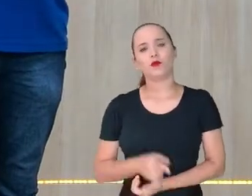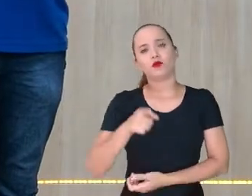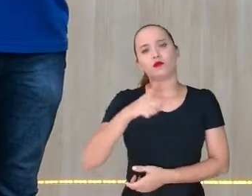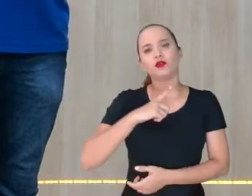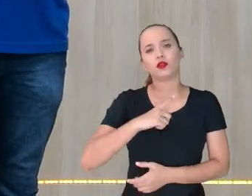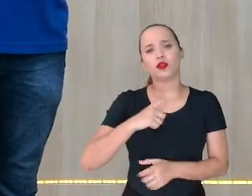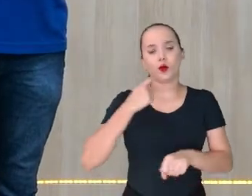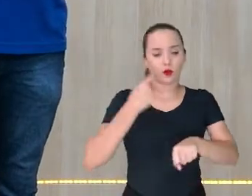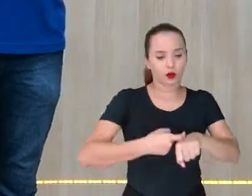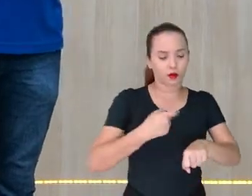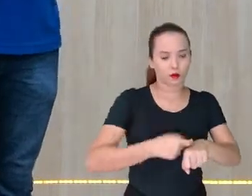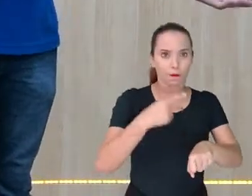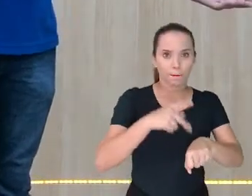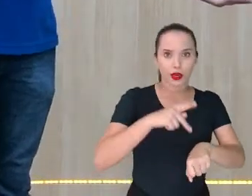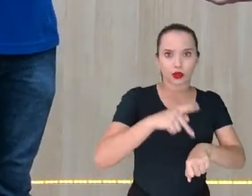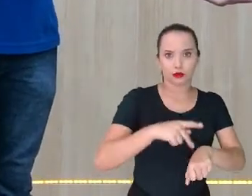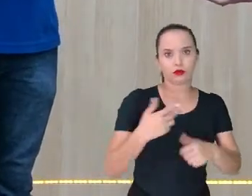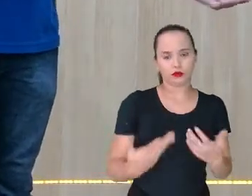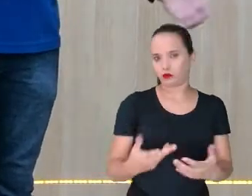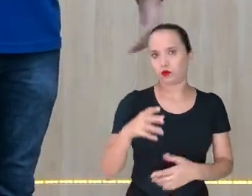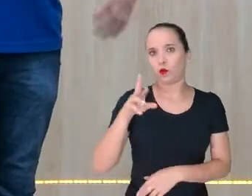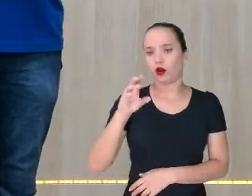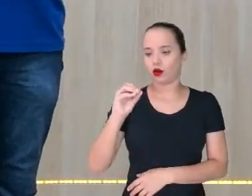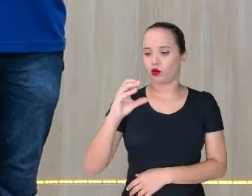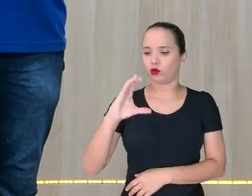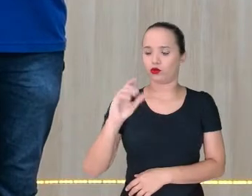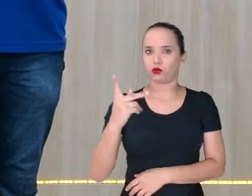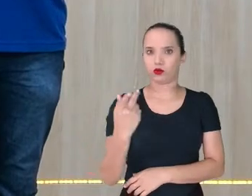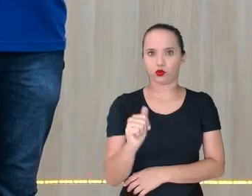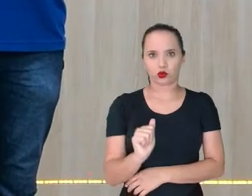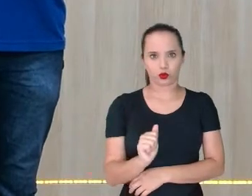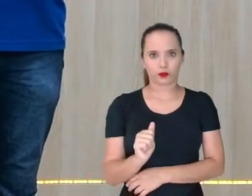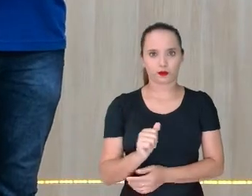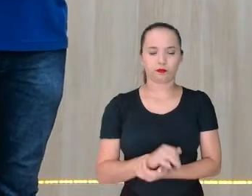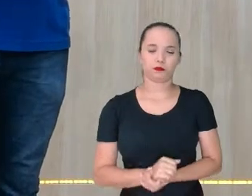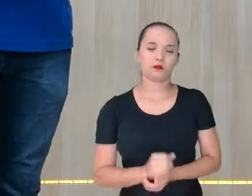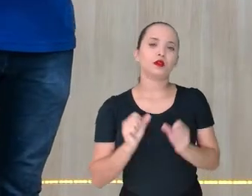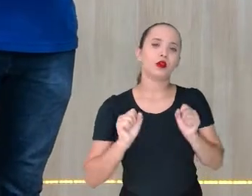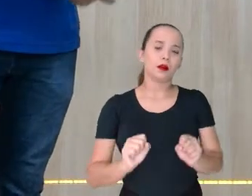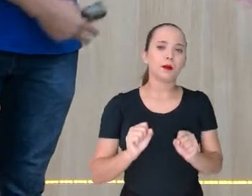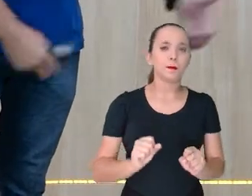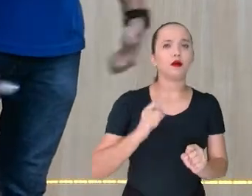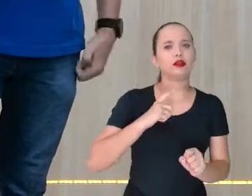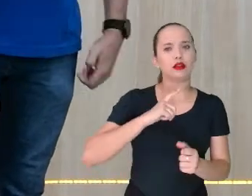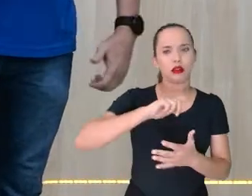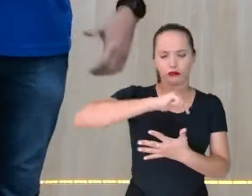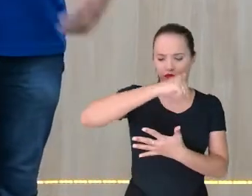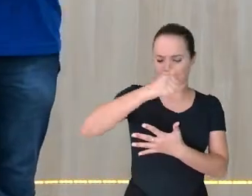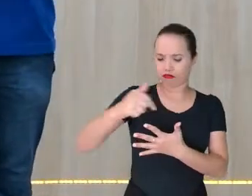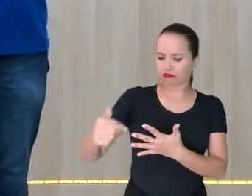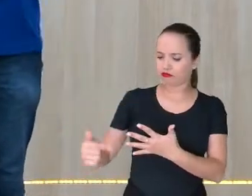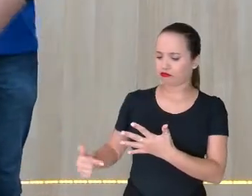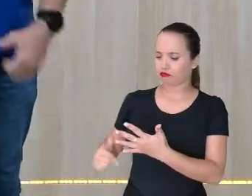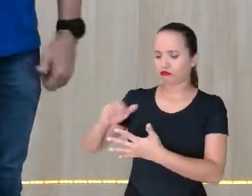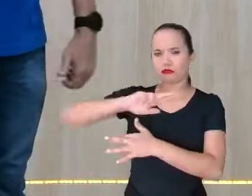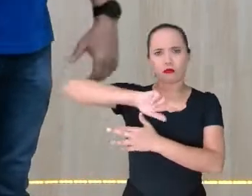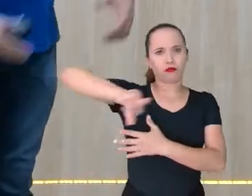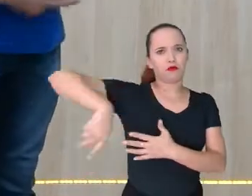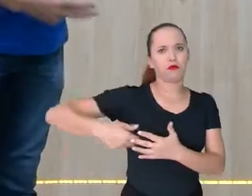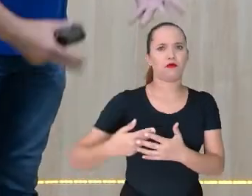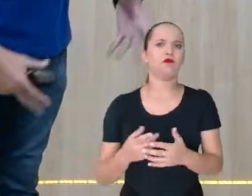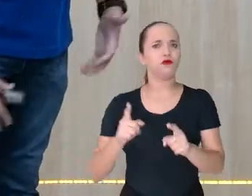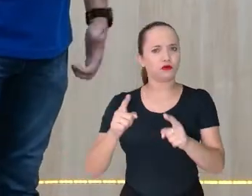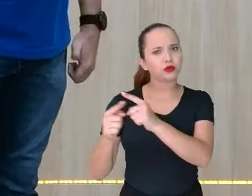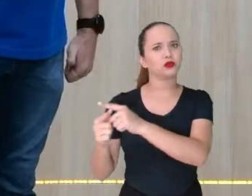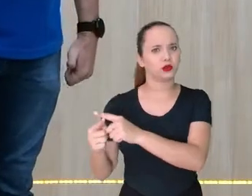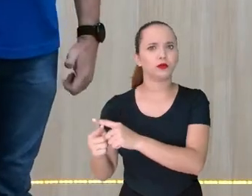rocha, não é para dizer pedra, né? Eu Mas falei, uma não. rocha, ela pode ser sedimentar, pode ser metamórfica, pode ser